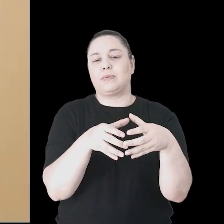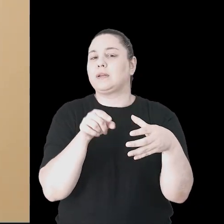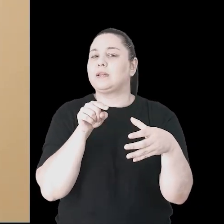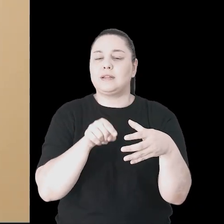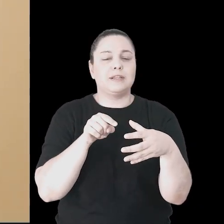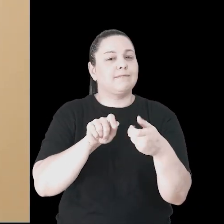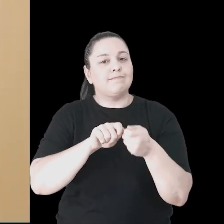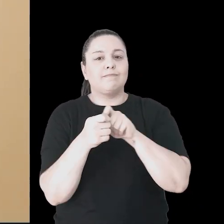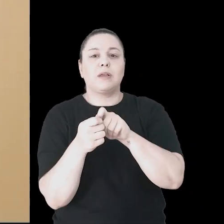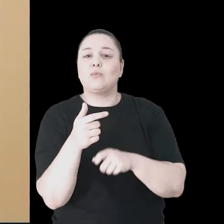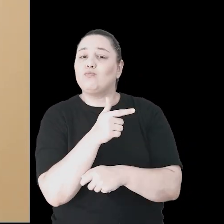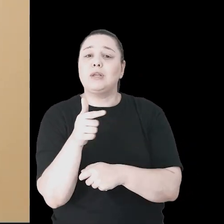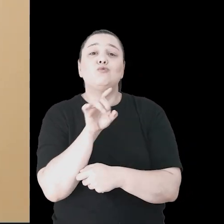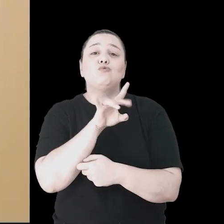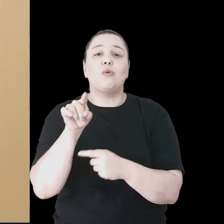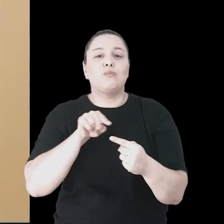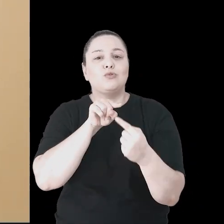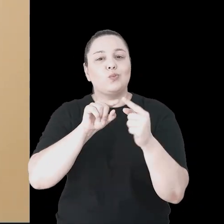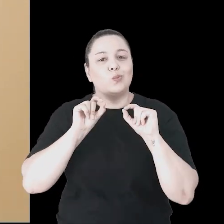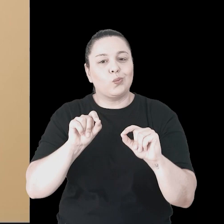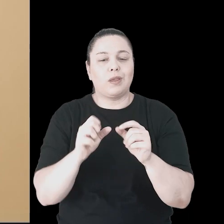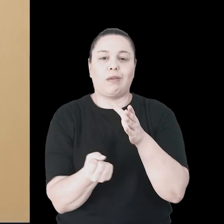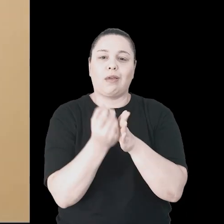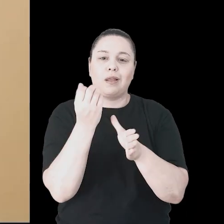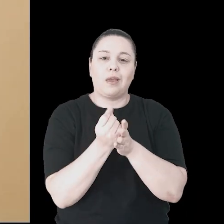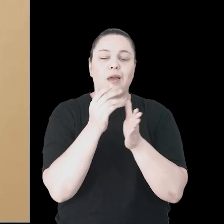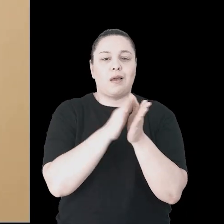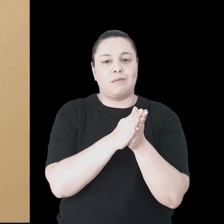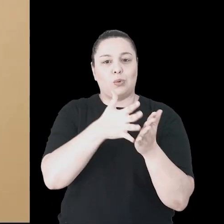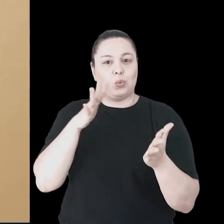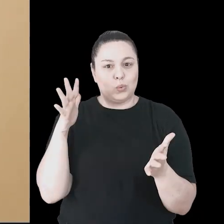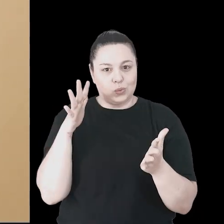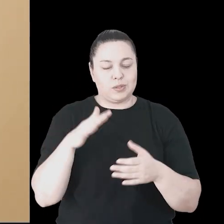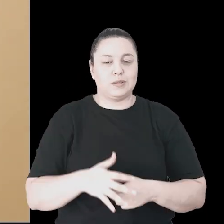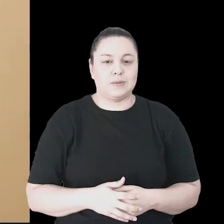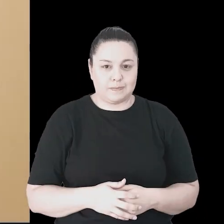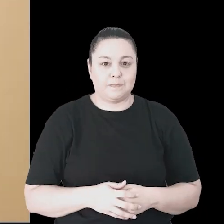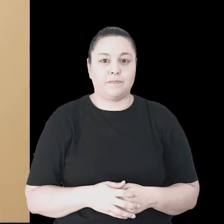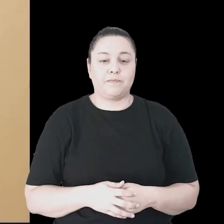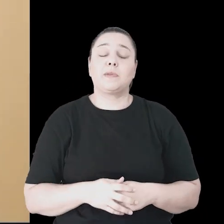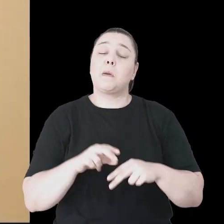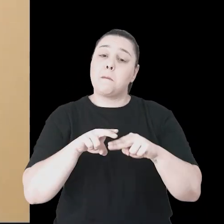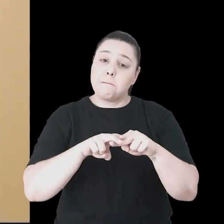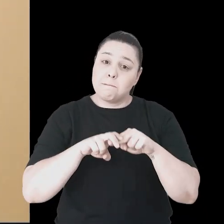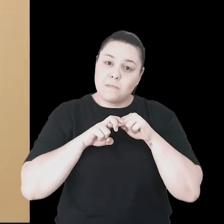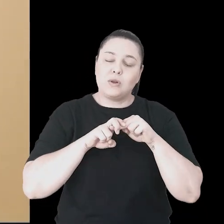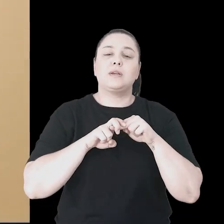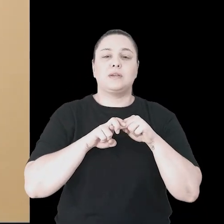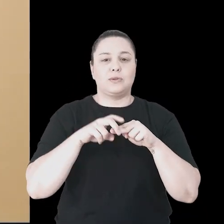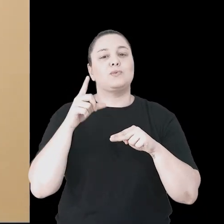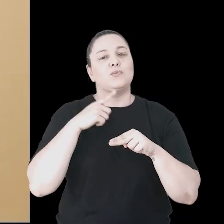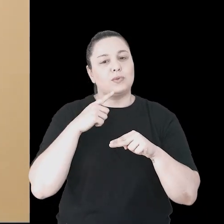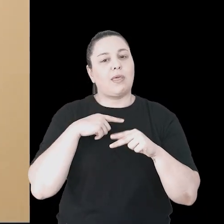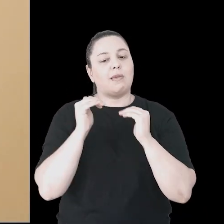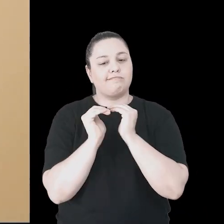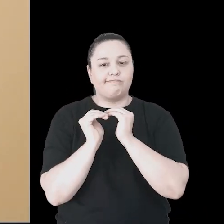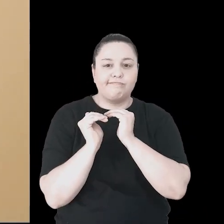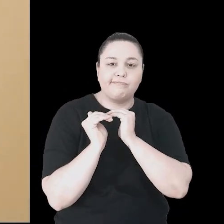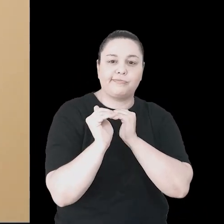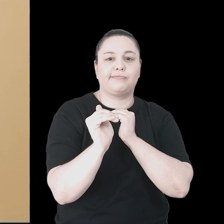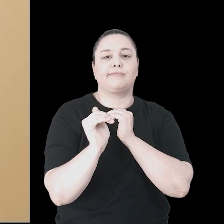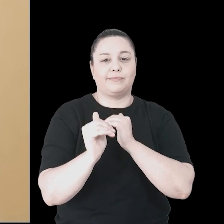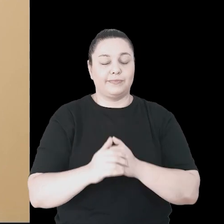que é irreversivelmente consumido para produzir luz. Sendo assim, é necessário a adição contínua